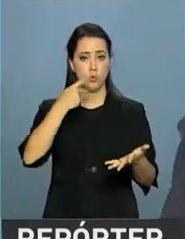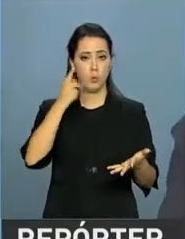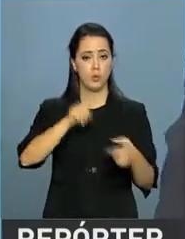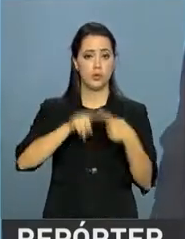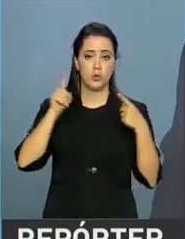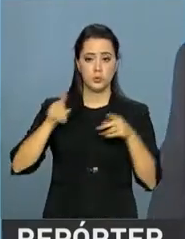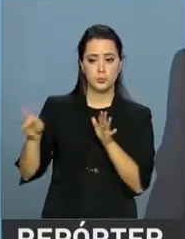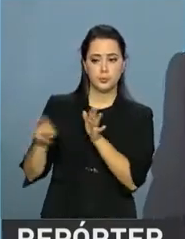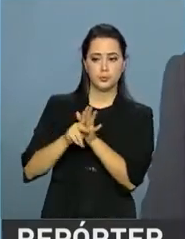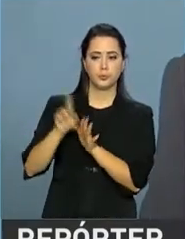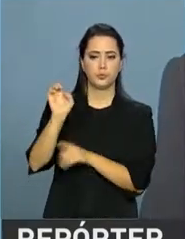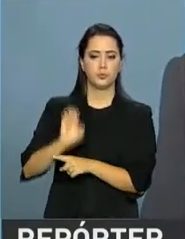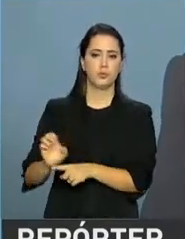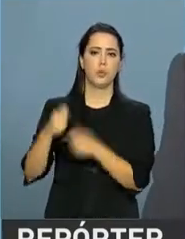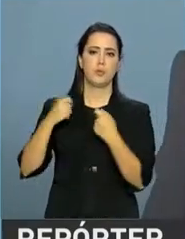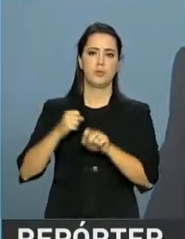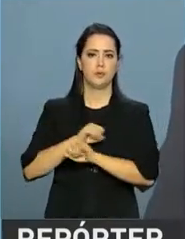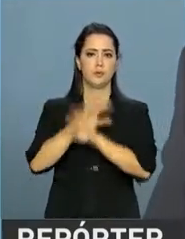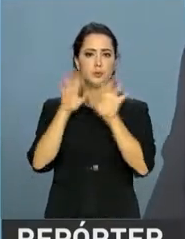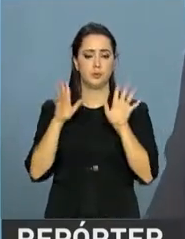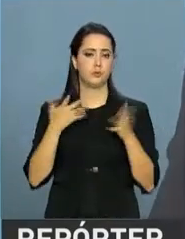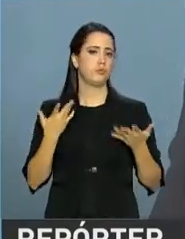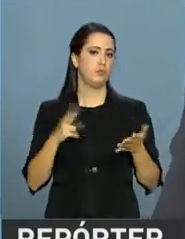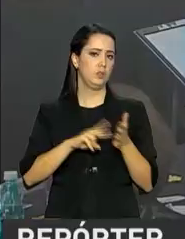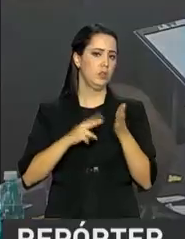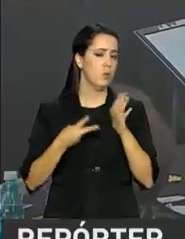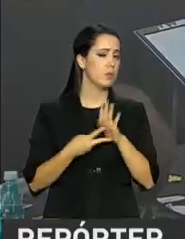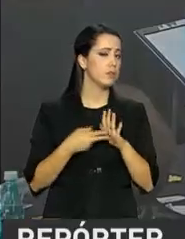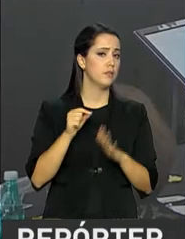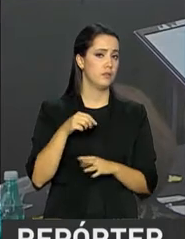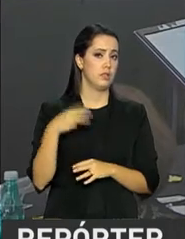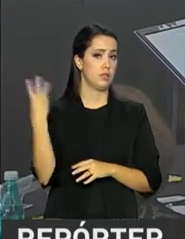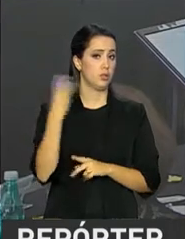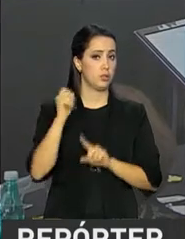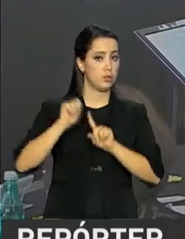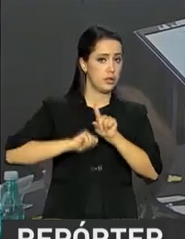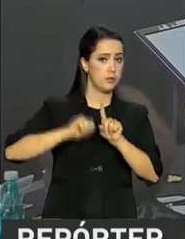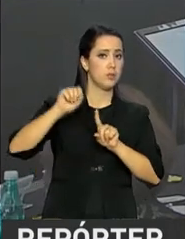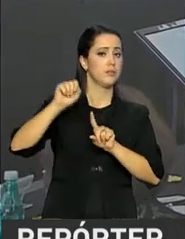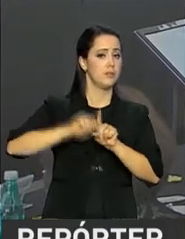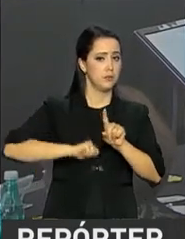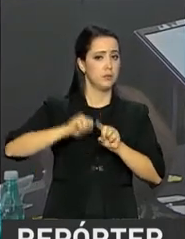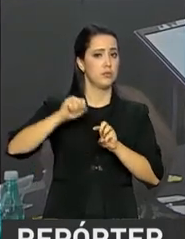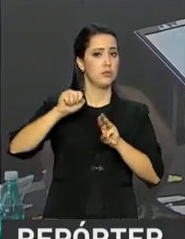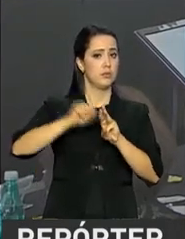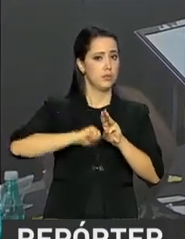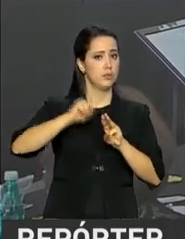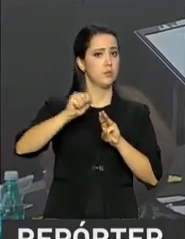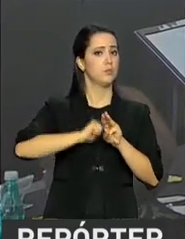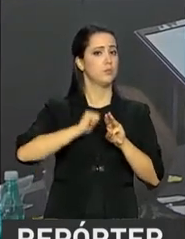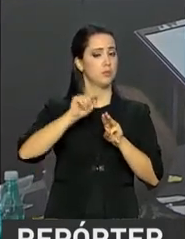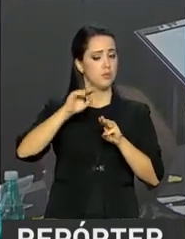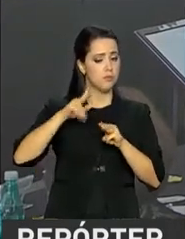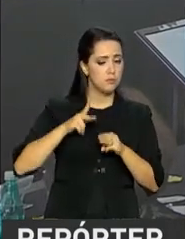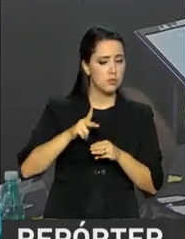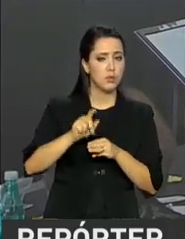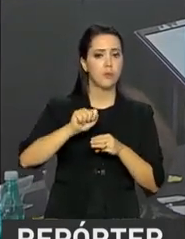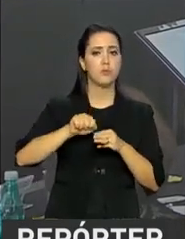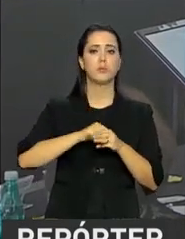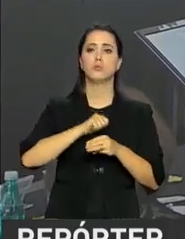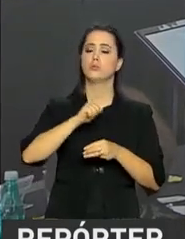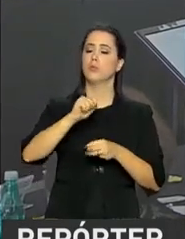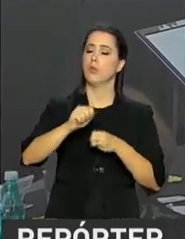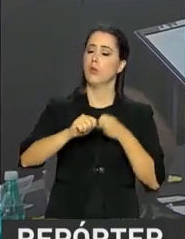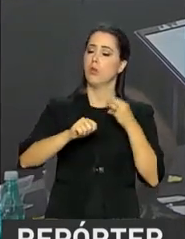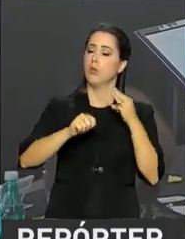isso será feito com a máxima transparência ou seja trimestre aumente esses dados vão ser apresentados à toda sociedade para que ela saiba o que está andando bem